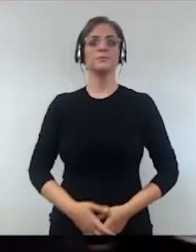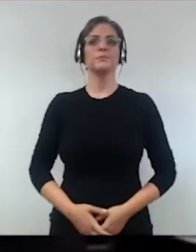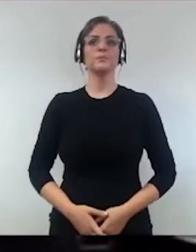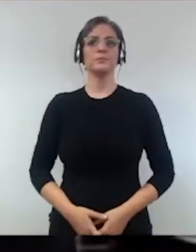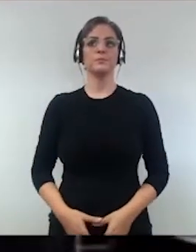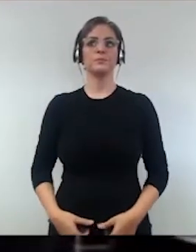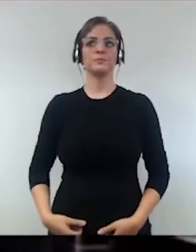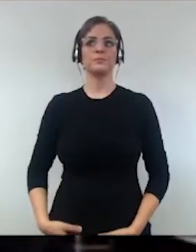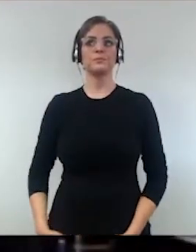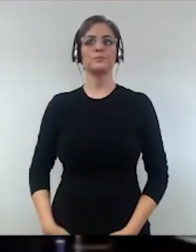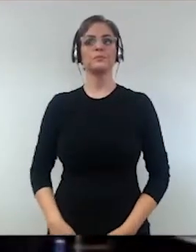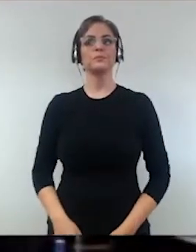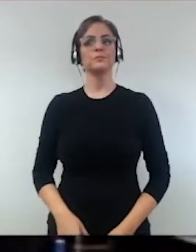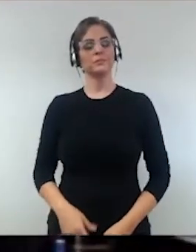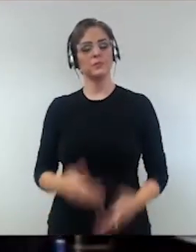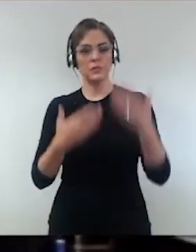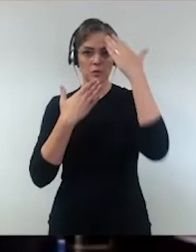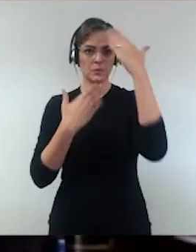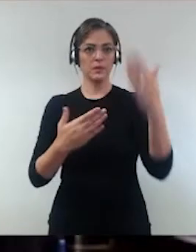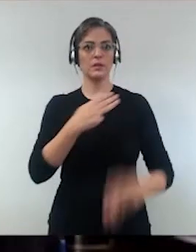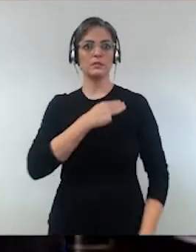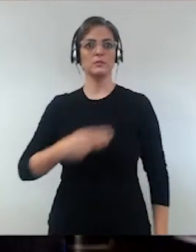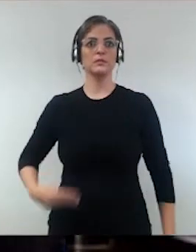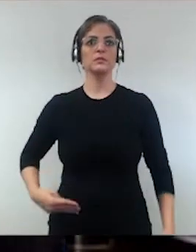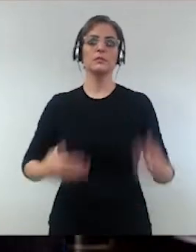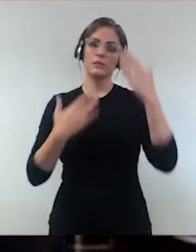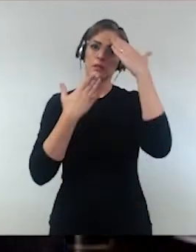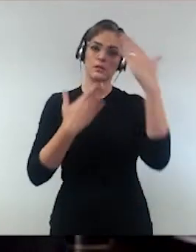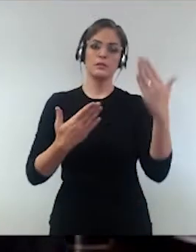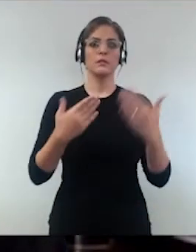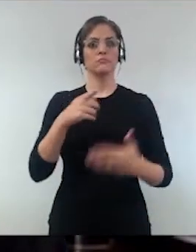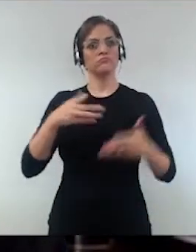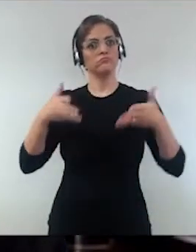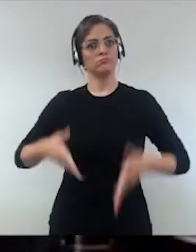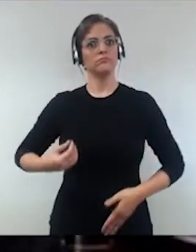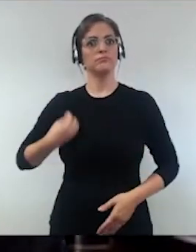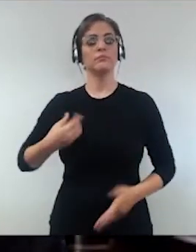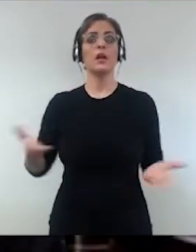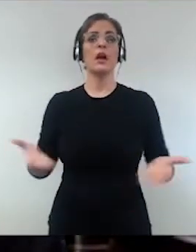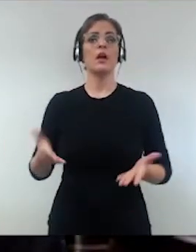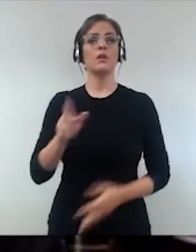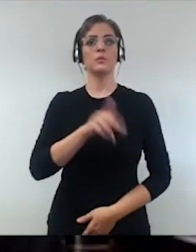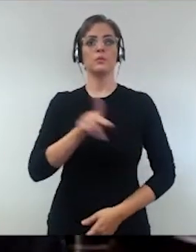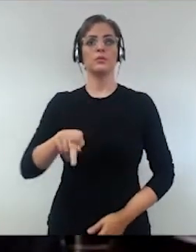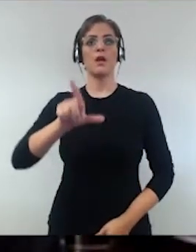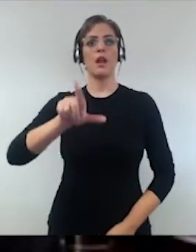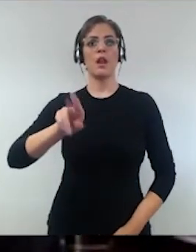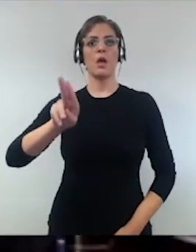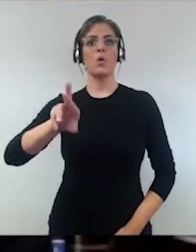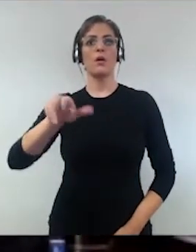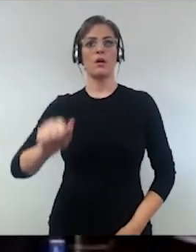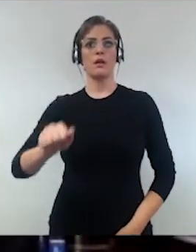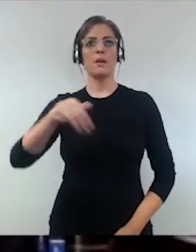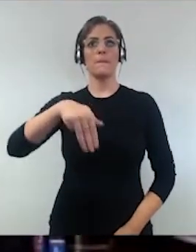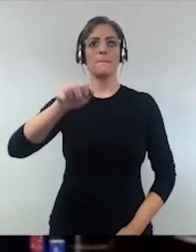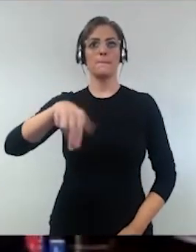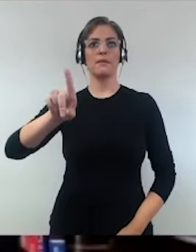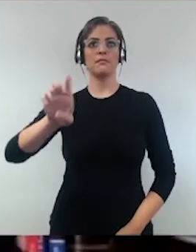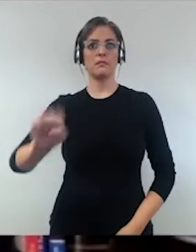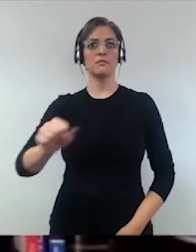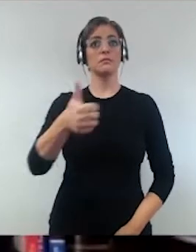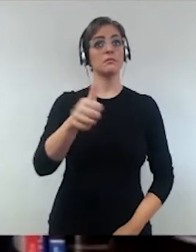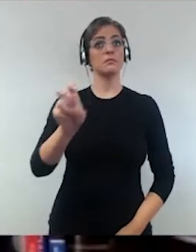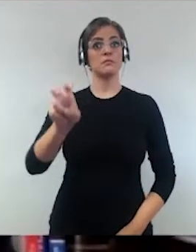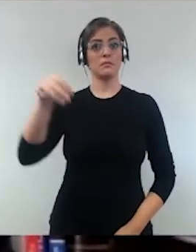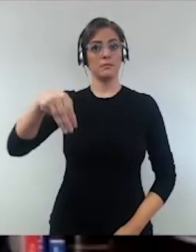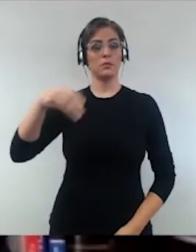Excelente, ministro. Agradeço a participação de Vossa Excelência. Vamos seguir, então, com a professora Laura Schertel Mendes. Por 15 minutos,